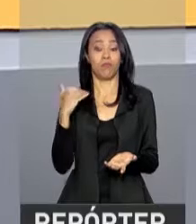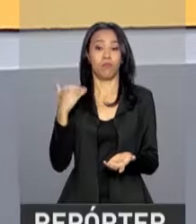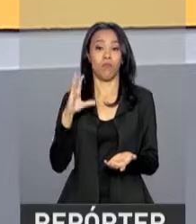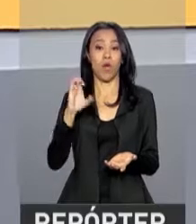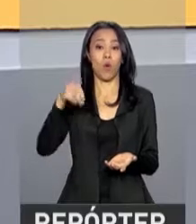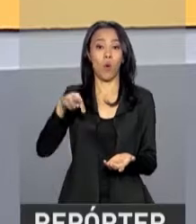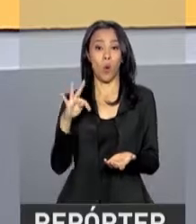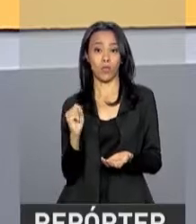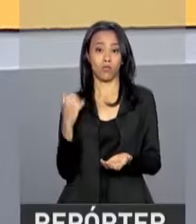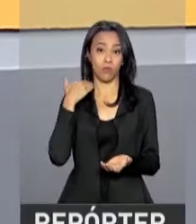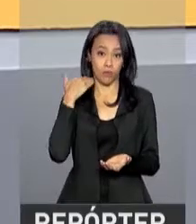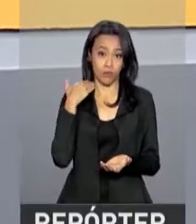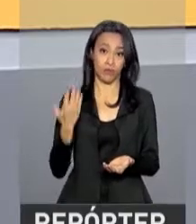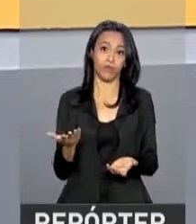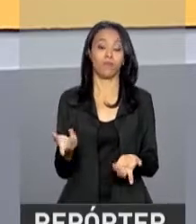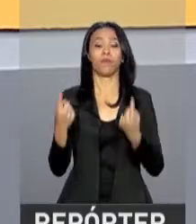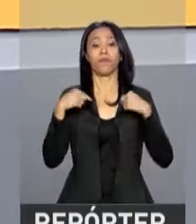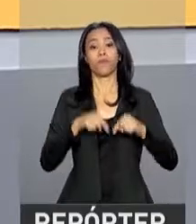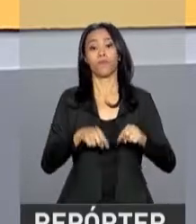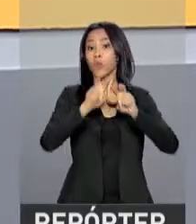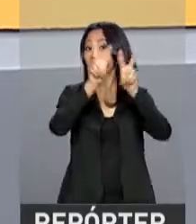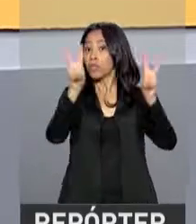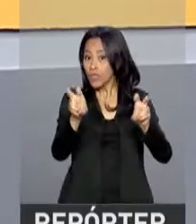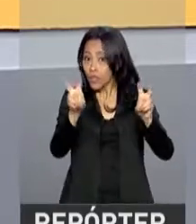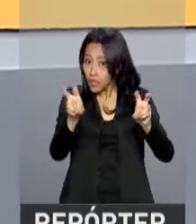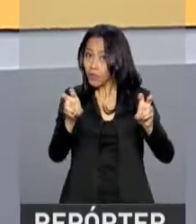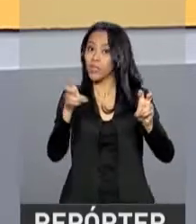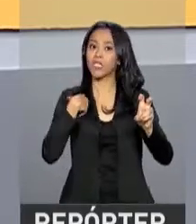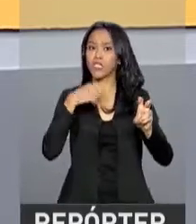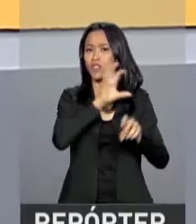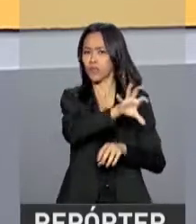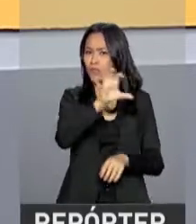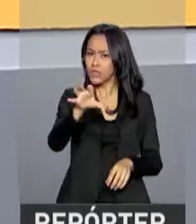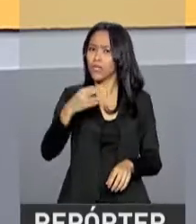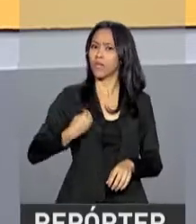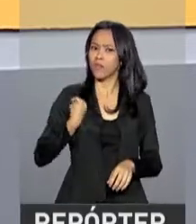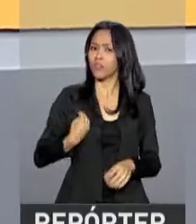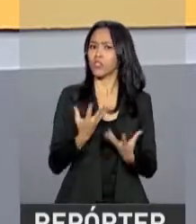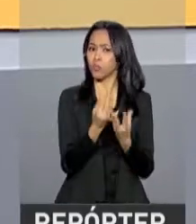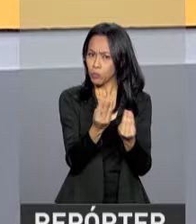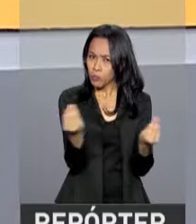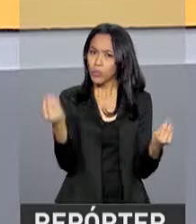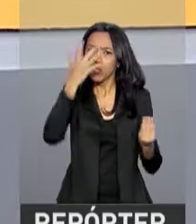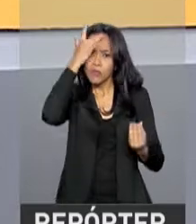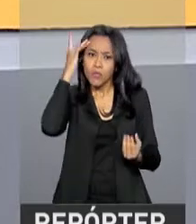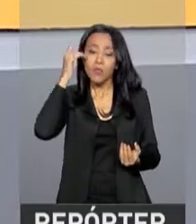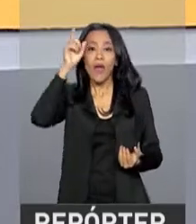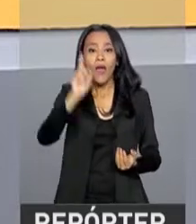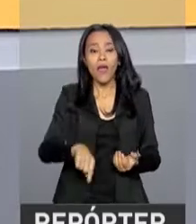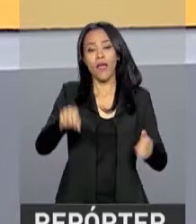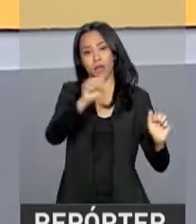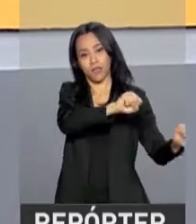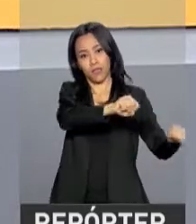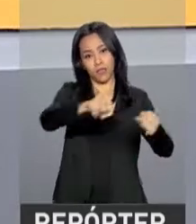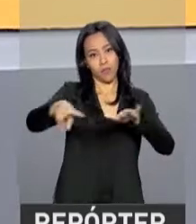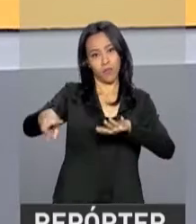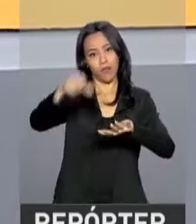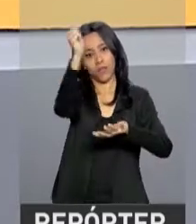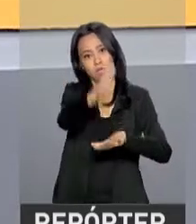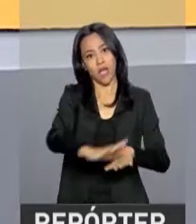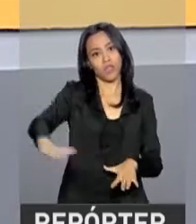um tema que mexe com a vida de muita gente todos os anos o governo promove a semana nacional de políticas sobre